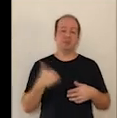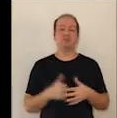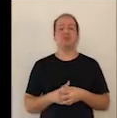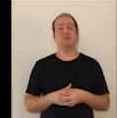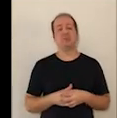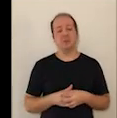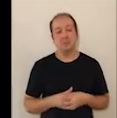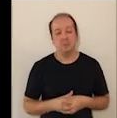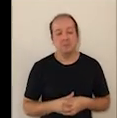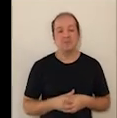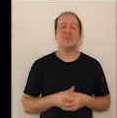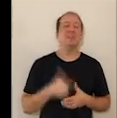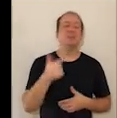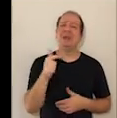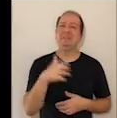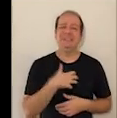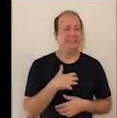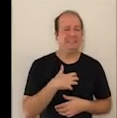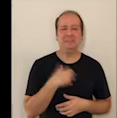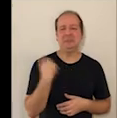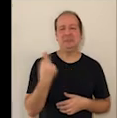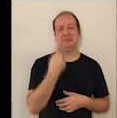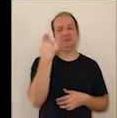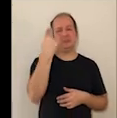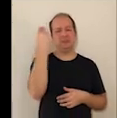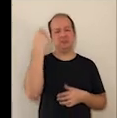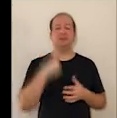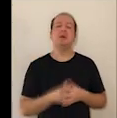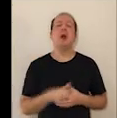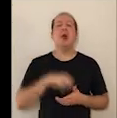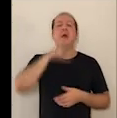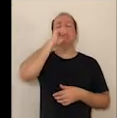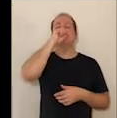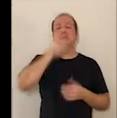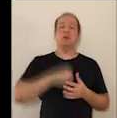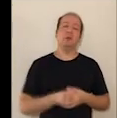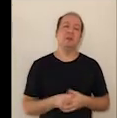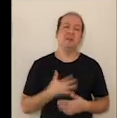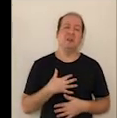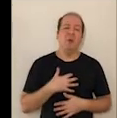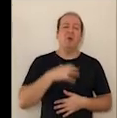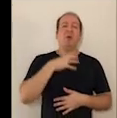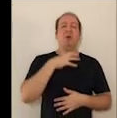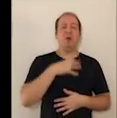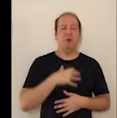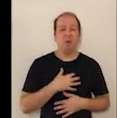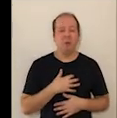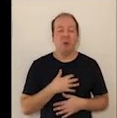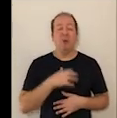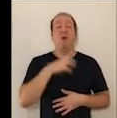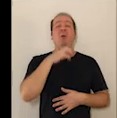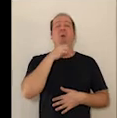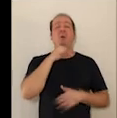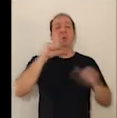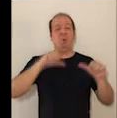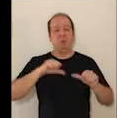pulso? Quase não dá para sentir. Ótimo. A respiração? Assovia como um tubo de órgão furado.